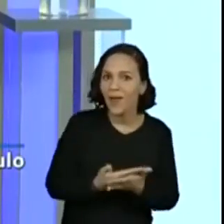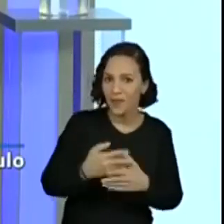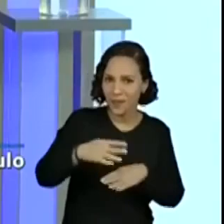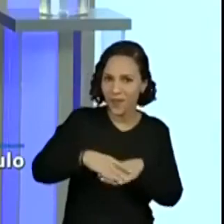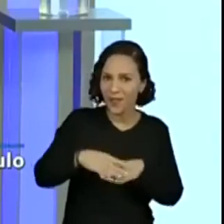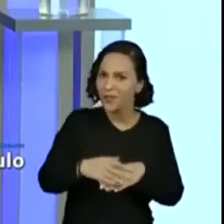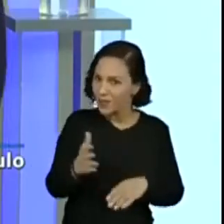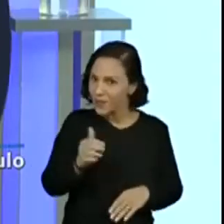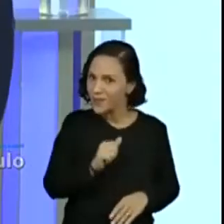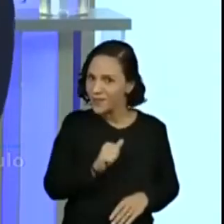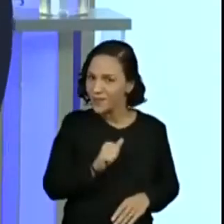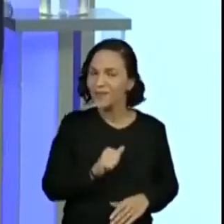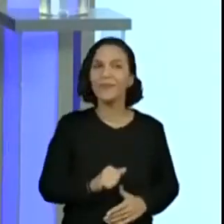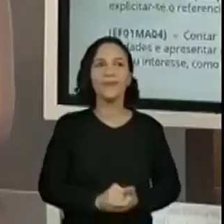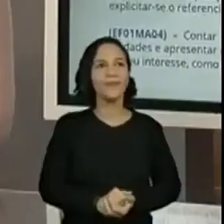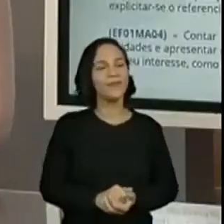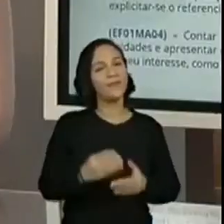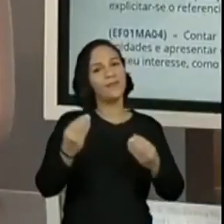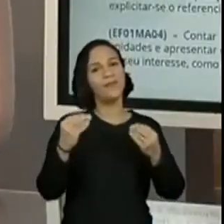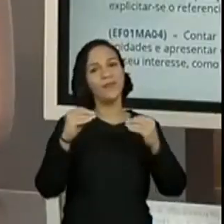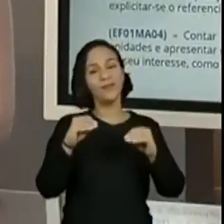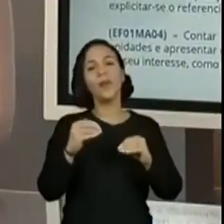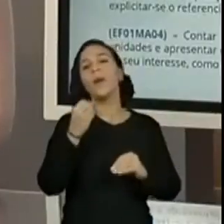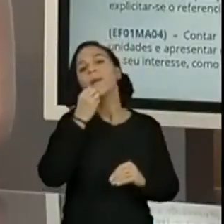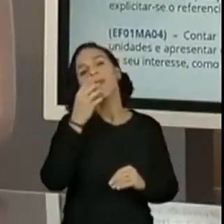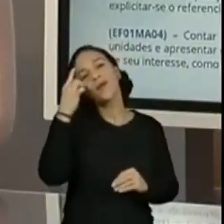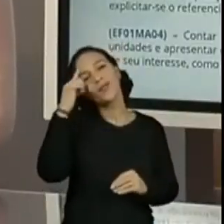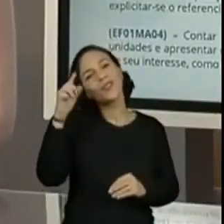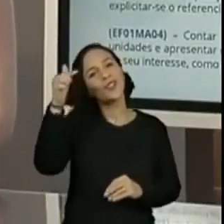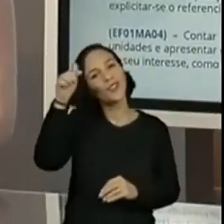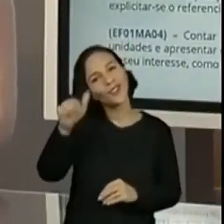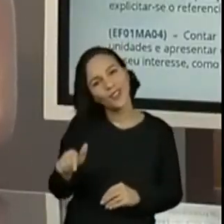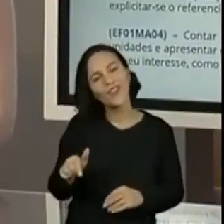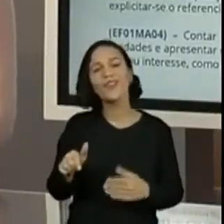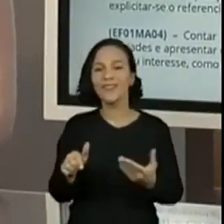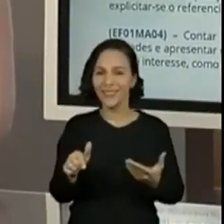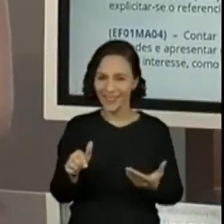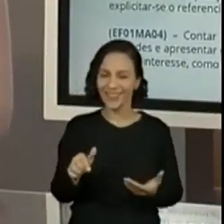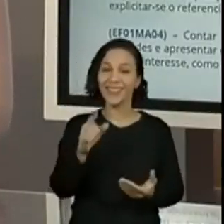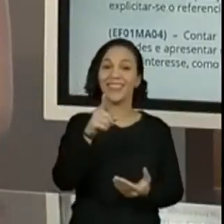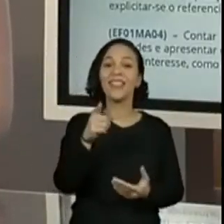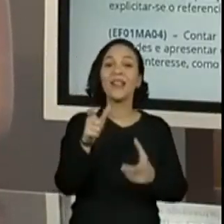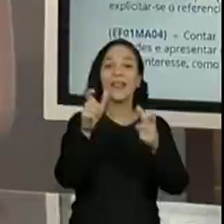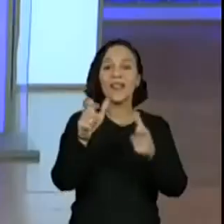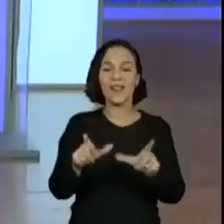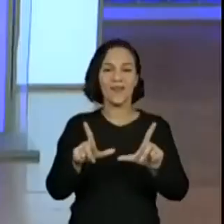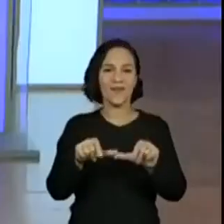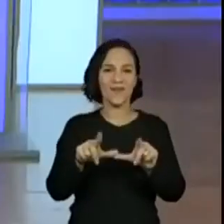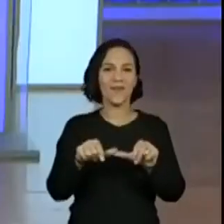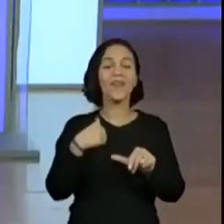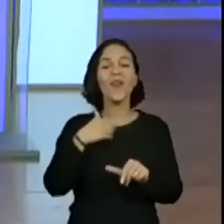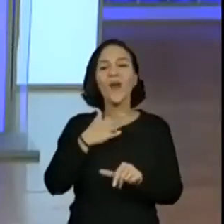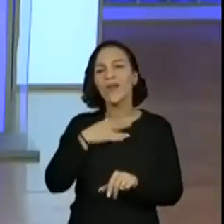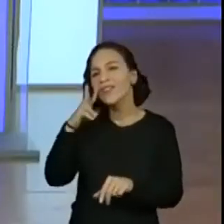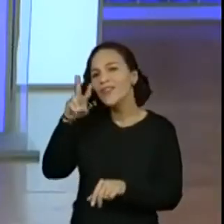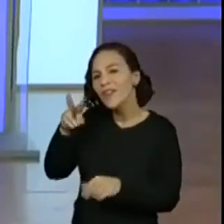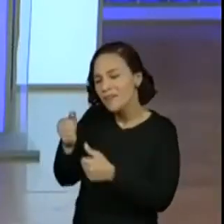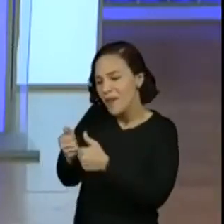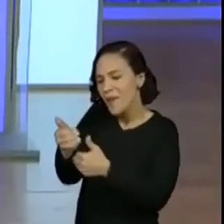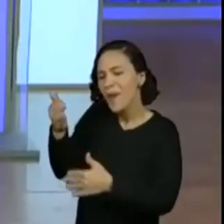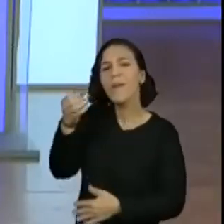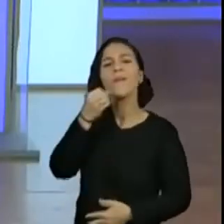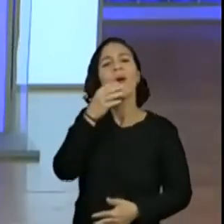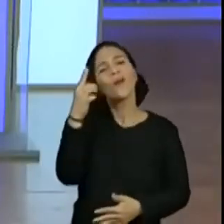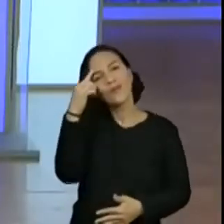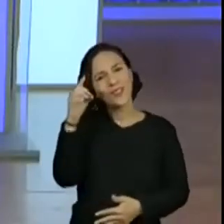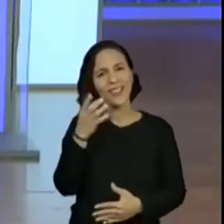de matemática? Elas já colocaram lá, ó, bom dia novamente, né, o pessoal de Bauru. Eu adoro ficar, né, no bom dia. Como é gostoso dar bom